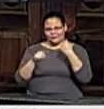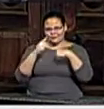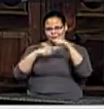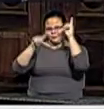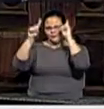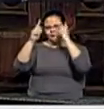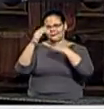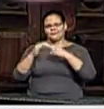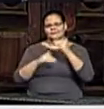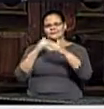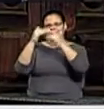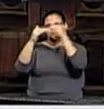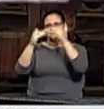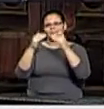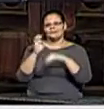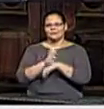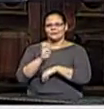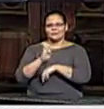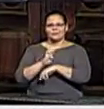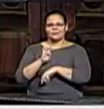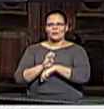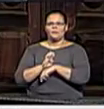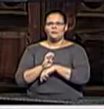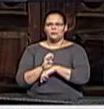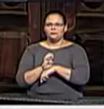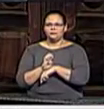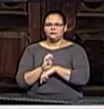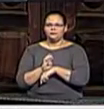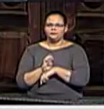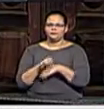dificuldades do Estado, nós não temos essa resposta.